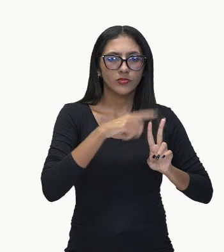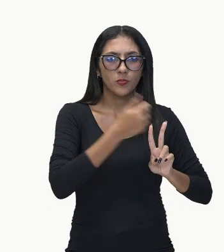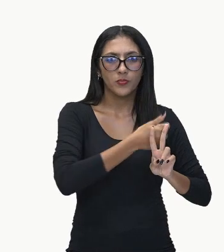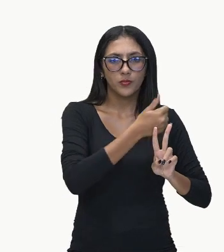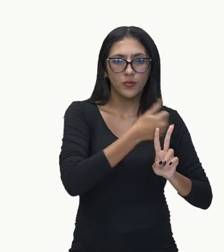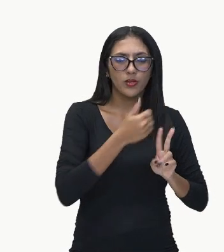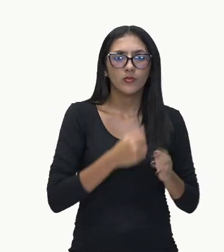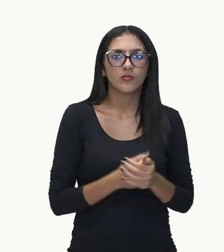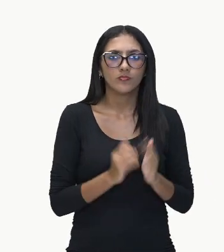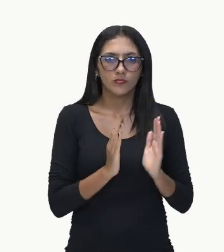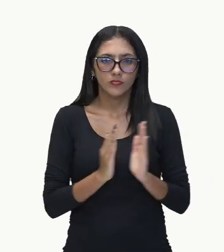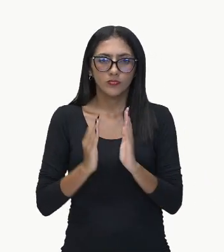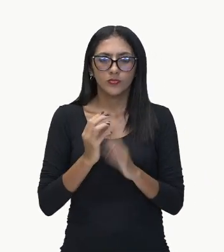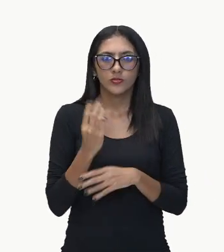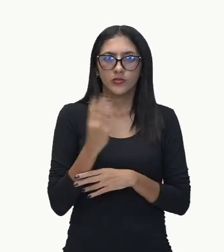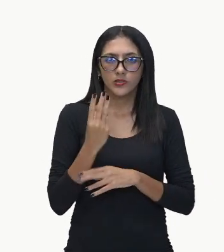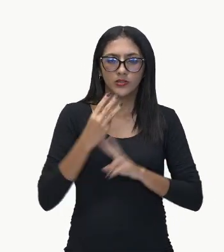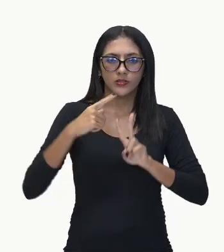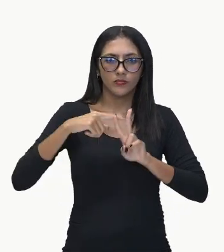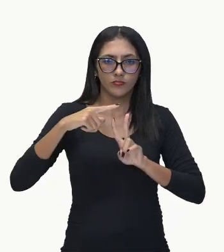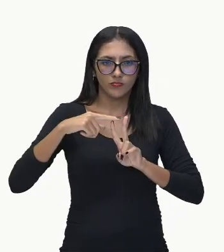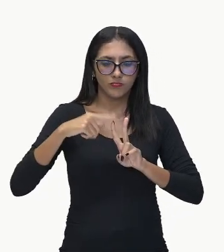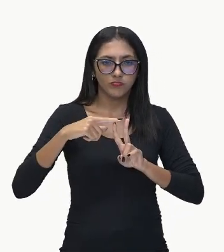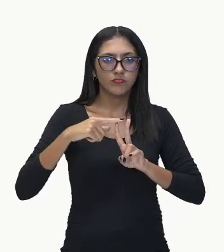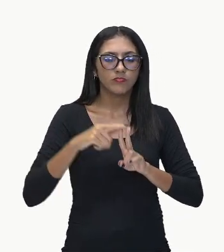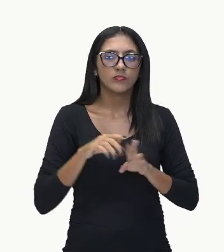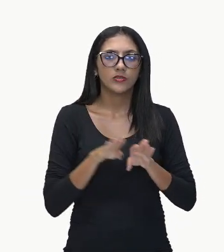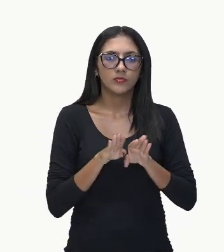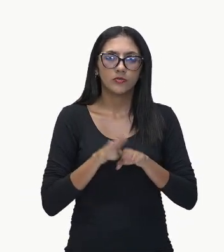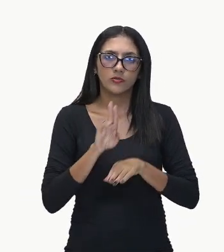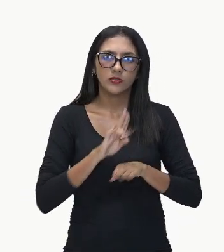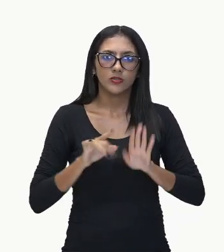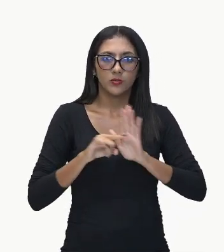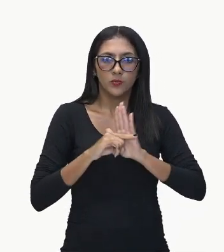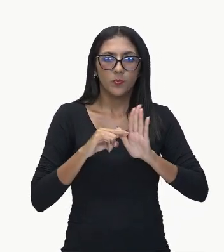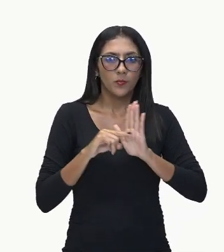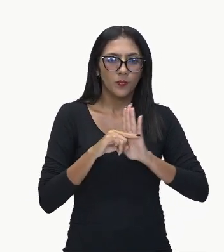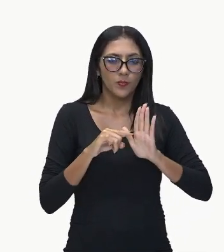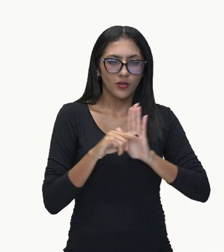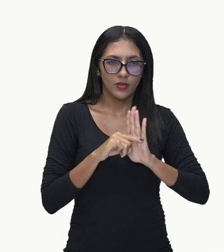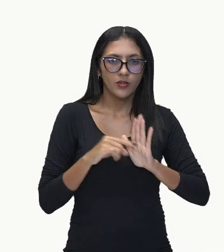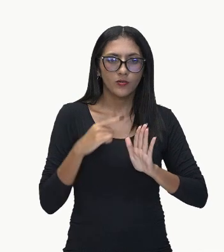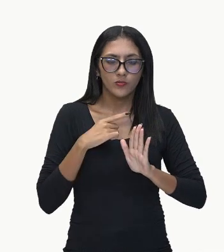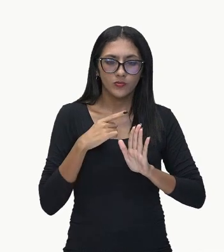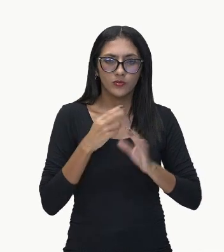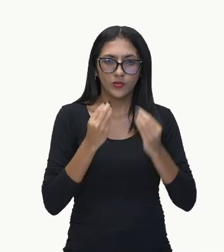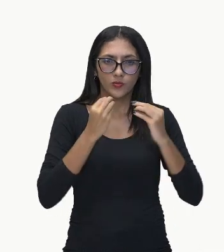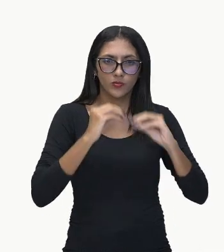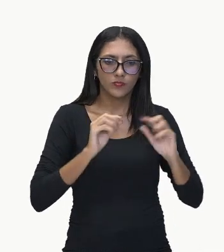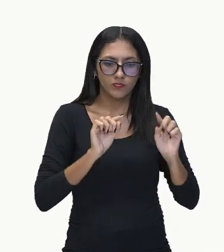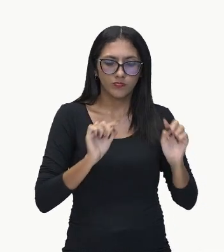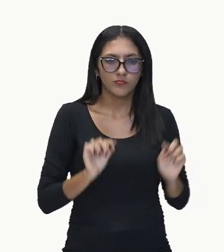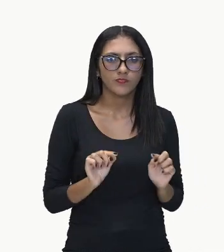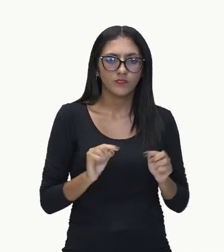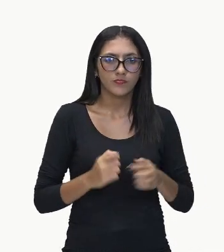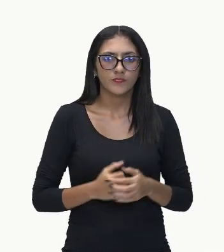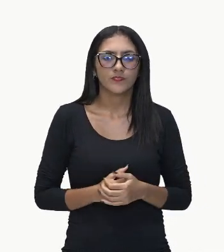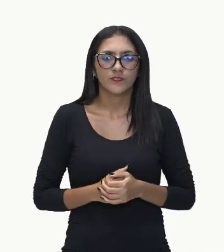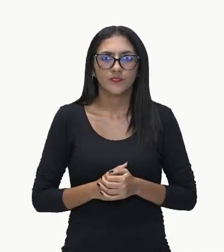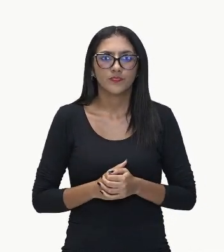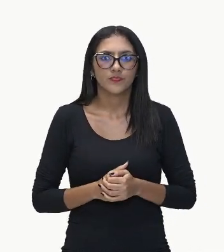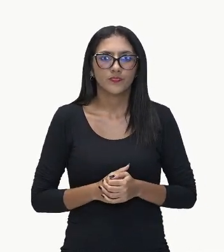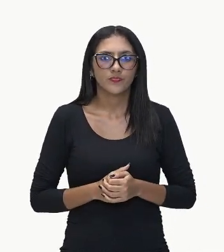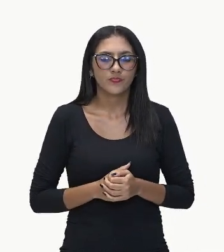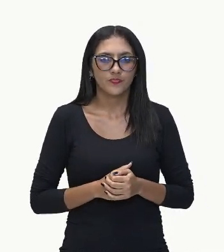cara também tirando a raiz desse e colocando o sinal do termo do meio que é do termo que está ao meio do nosso polinômio Beleza então